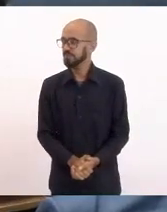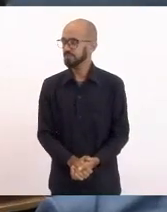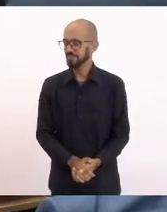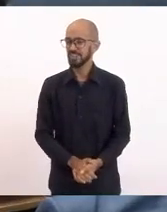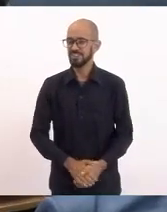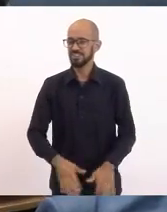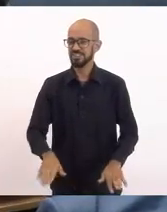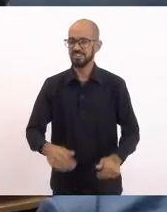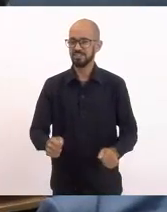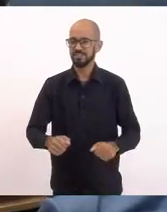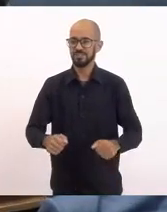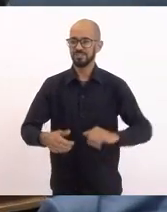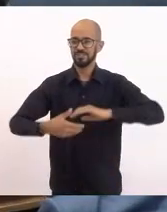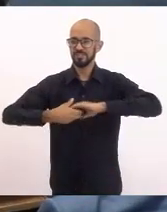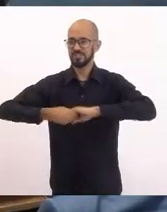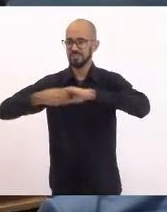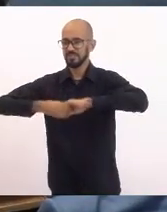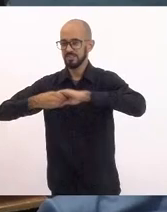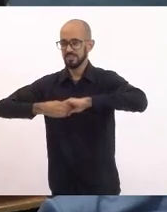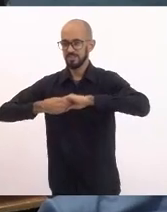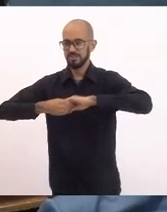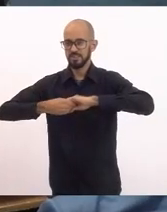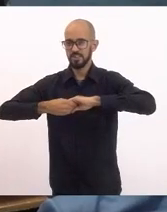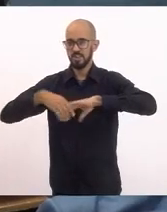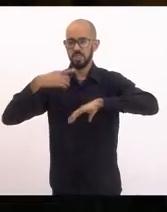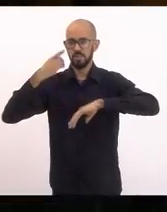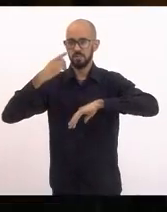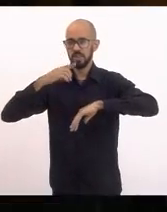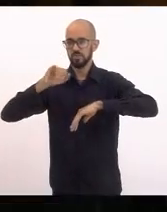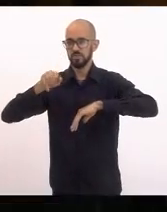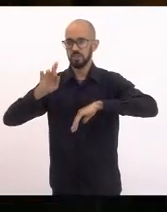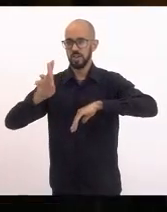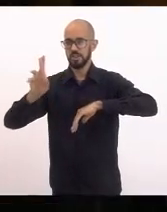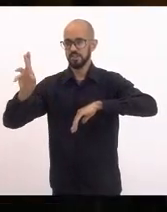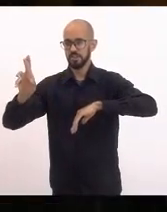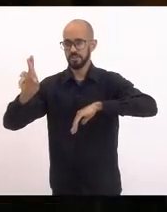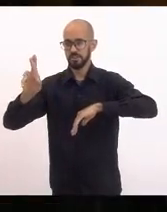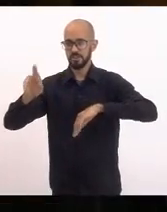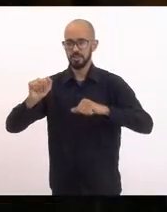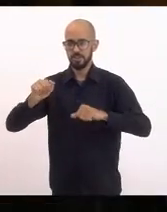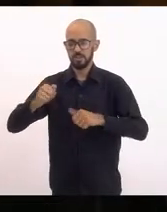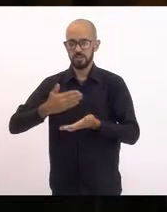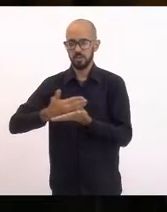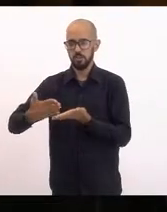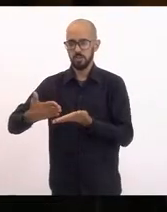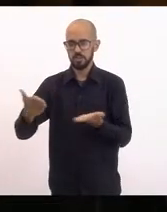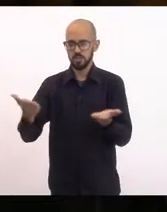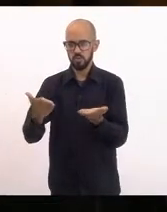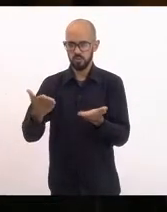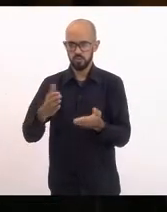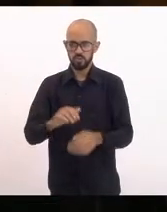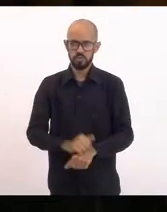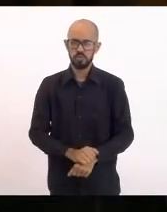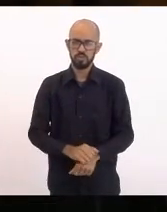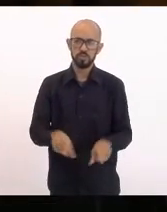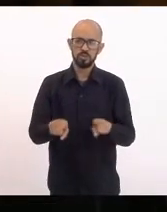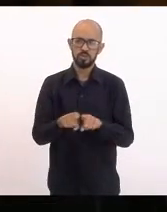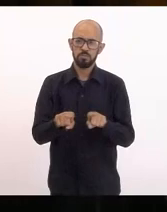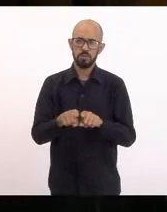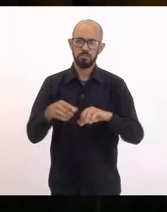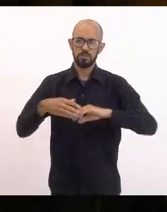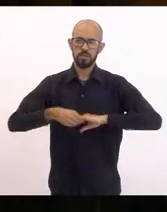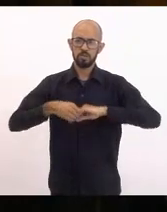saudação muito especial ao deputado Jari, que estreia conosco no plenário da Assembleia Legislativa, e, claro, uma saudação